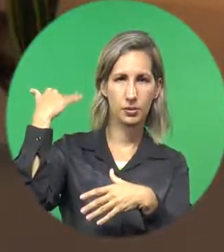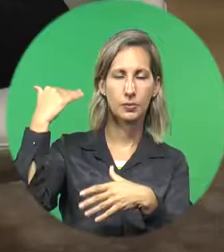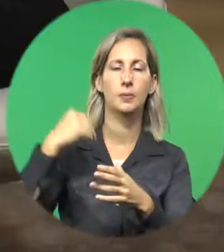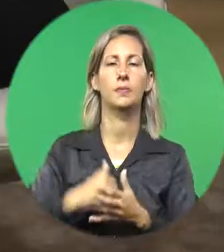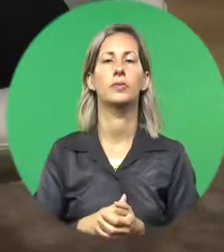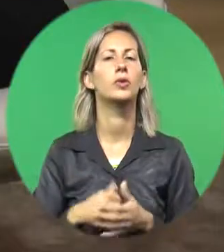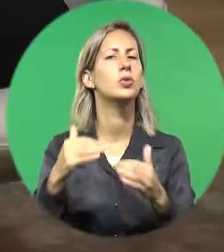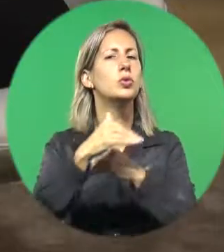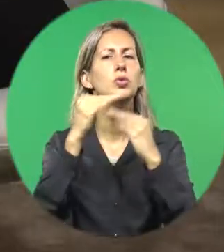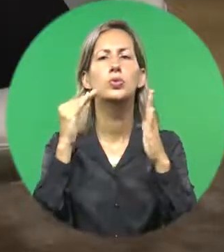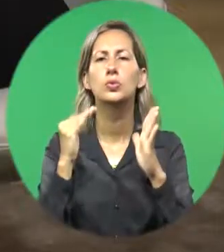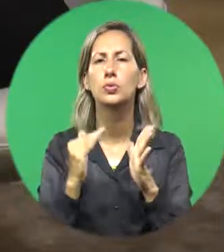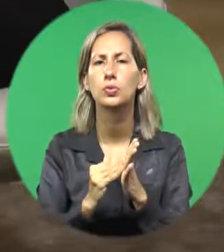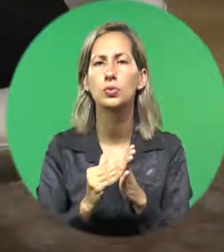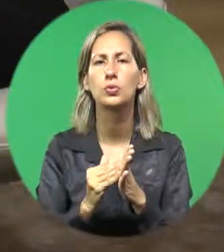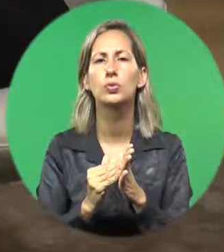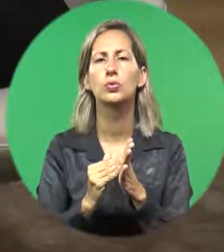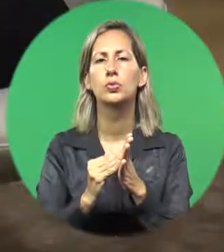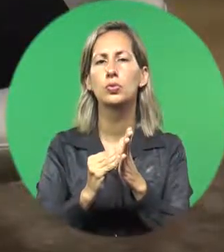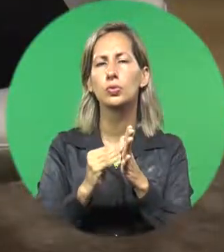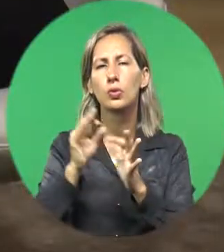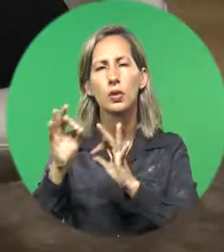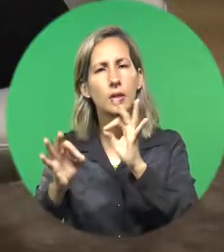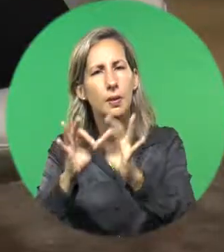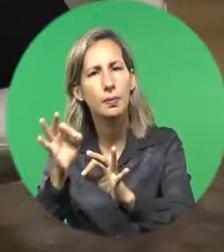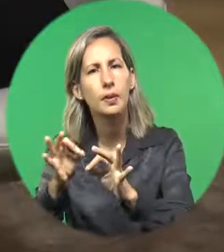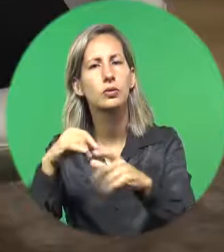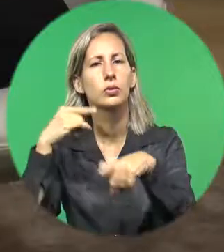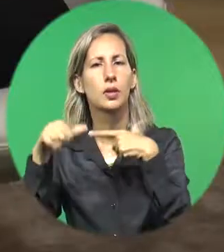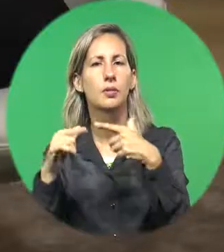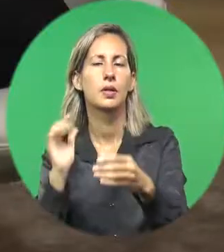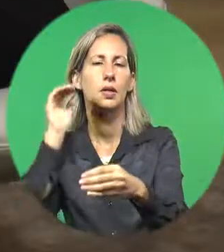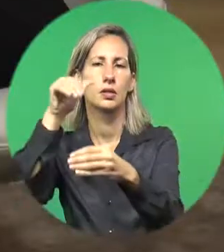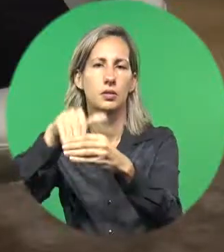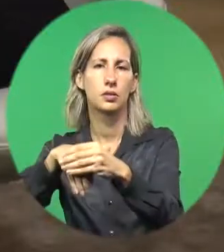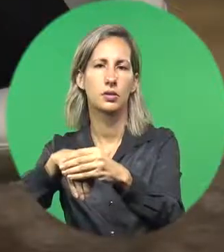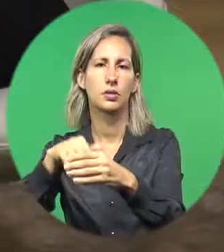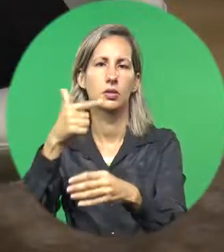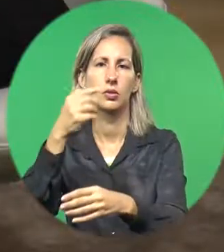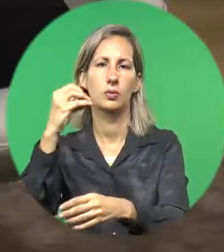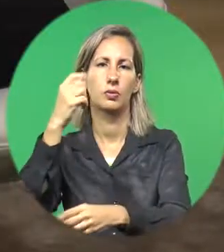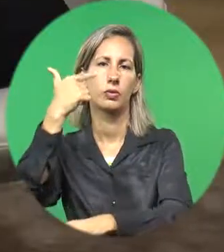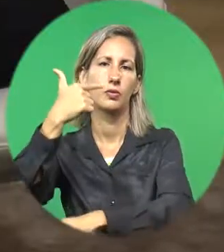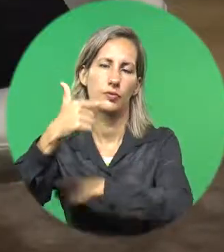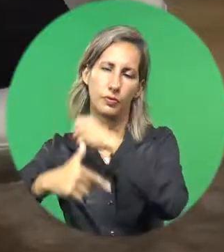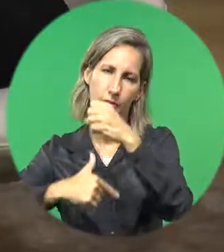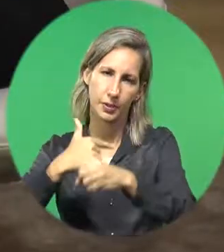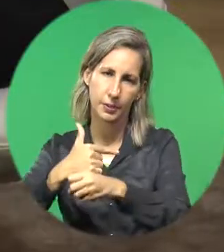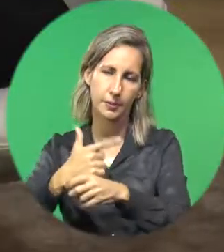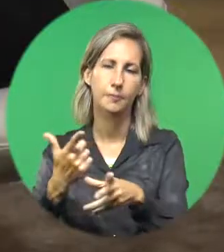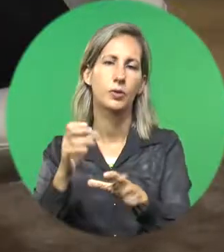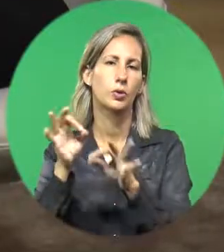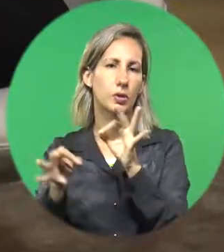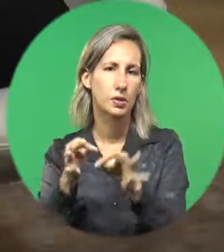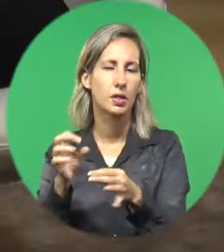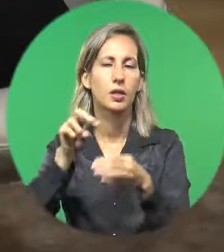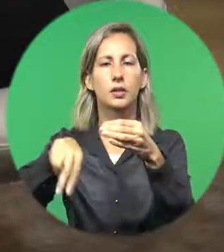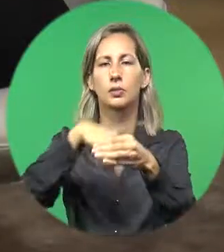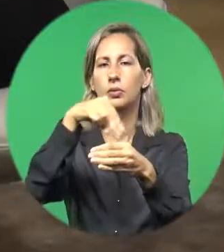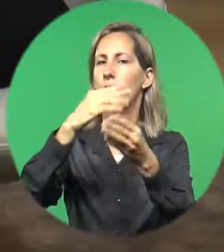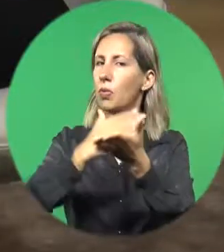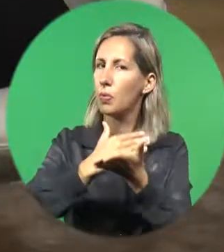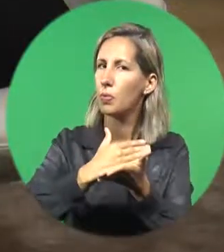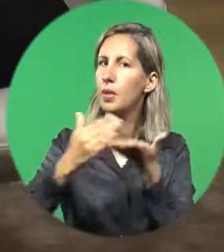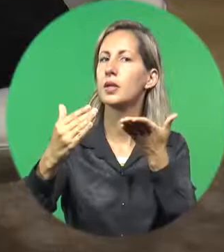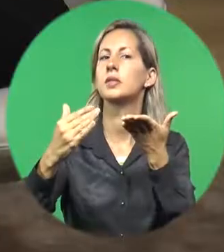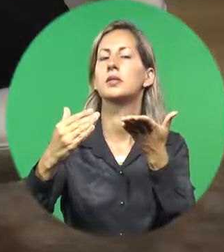início, todo um alinhamento de trabalho para as eleições de 2020, não é? O